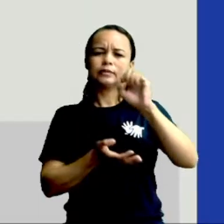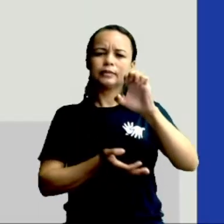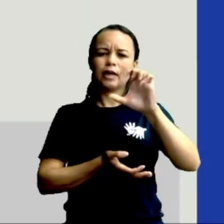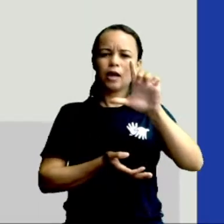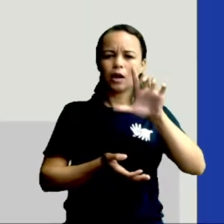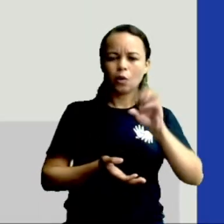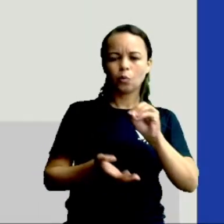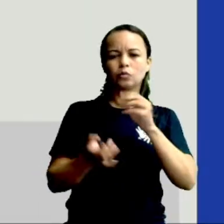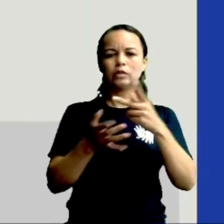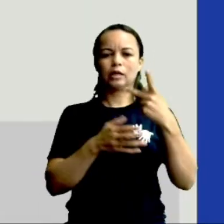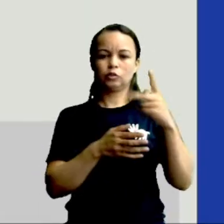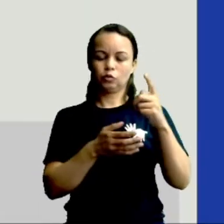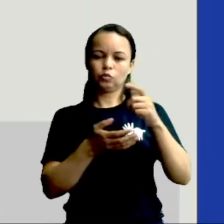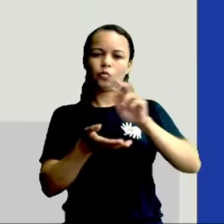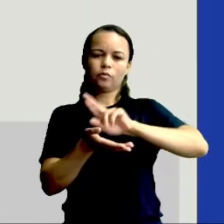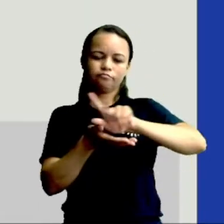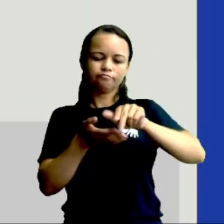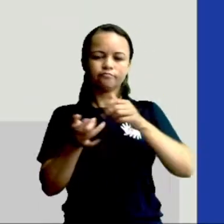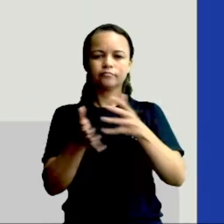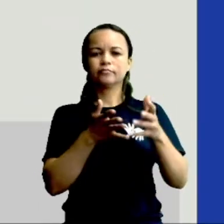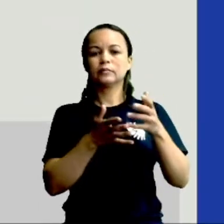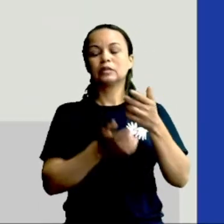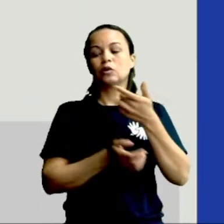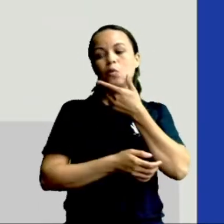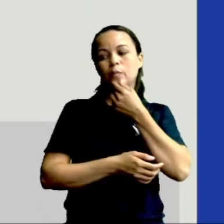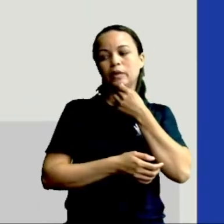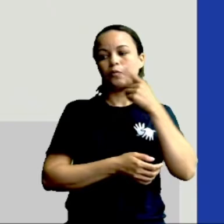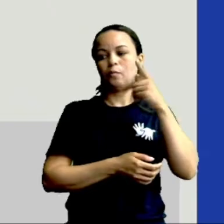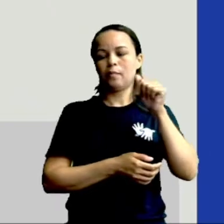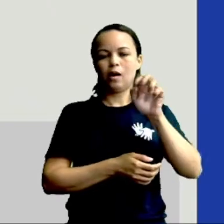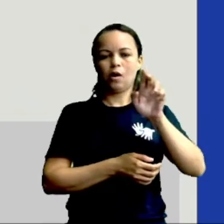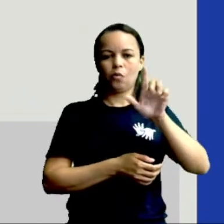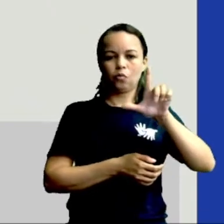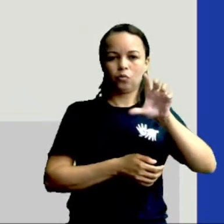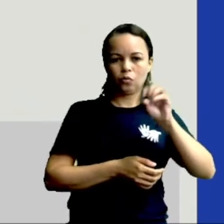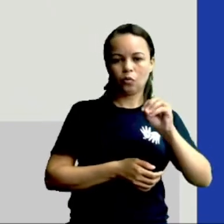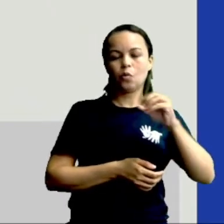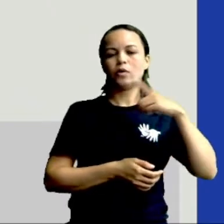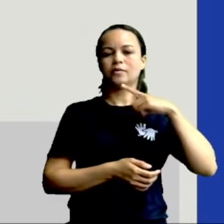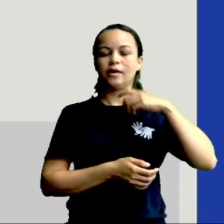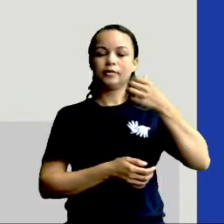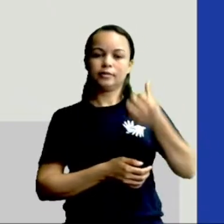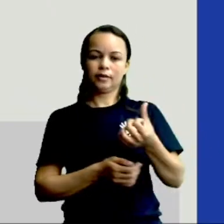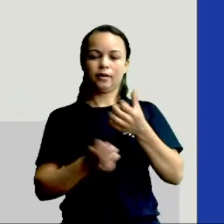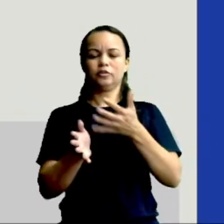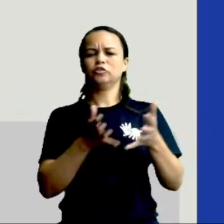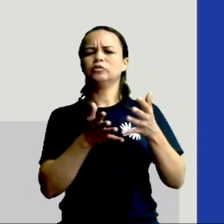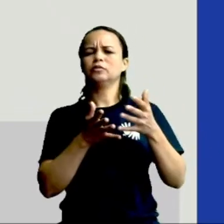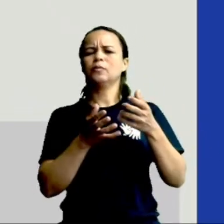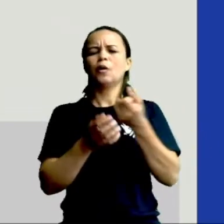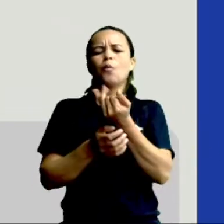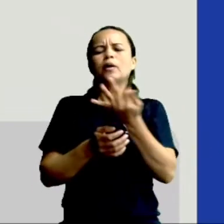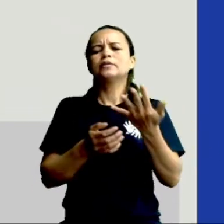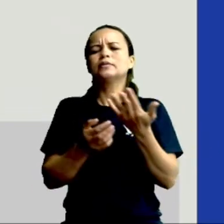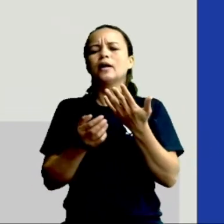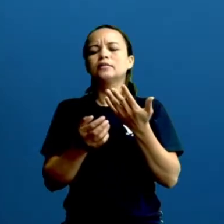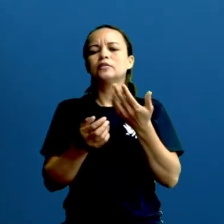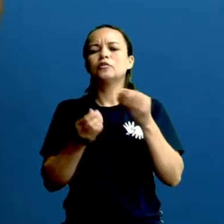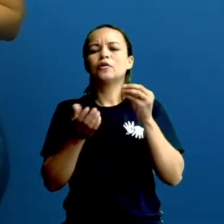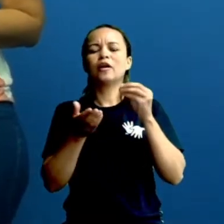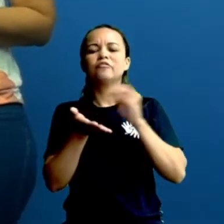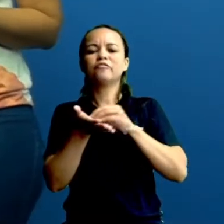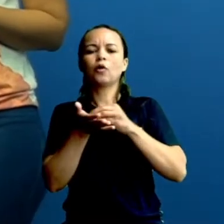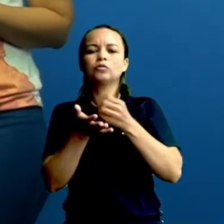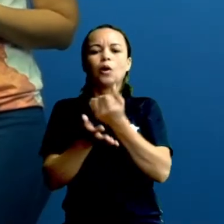6 selos. De quantos selos Paulo precisa para que a quantidade de selos de figurinhas fiquem